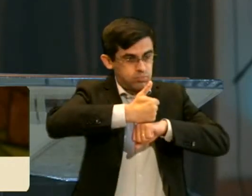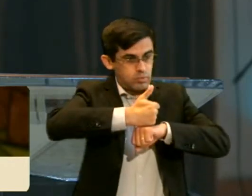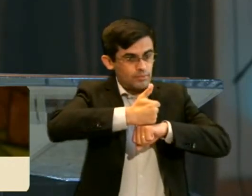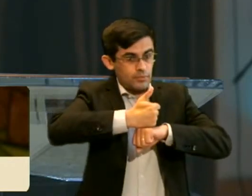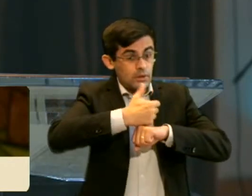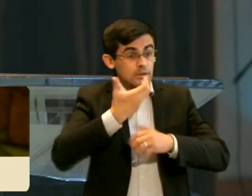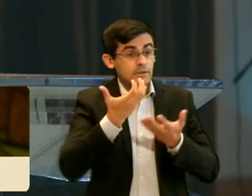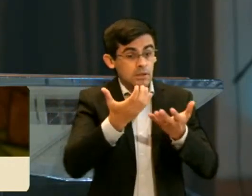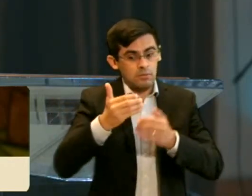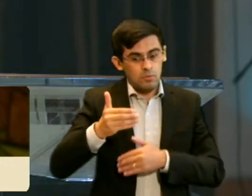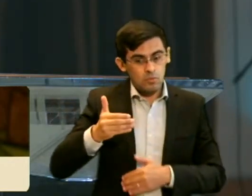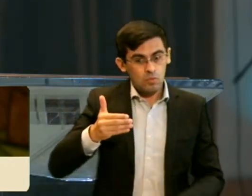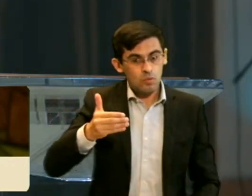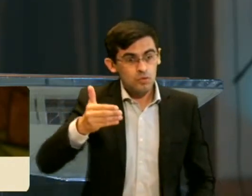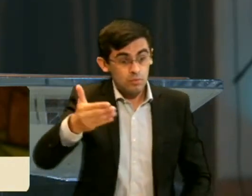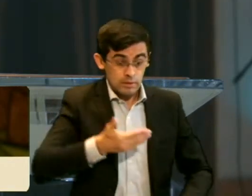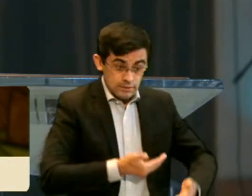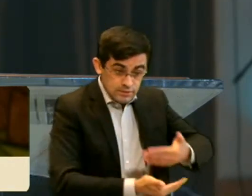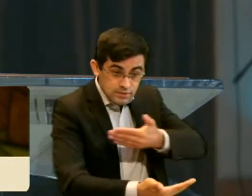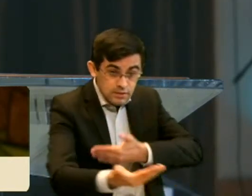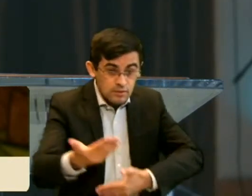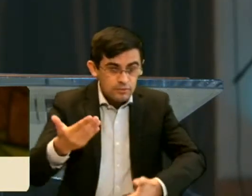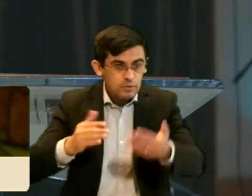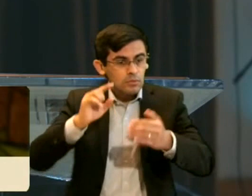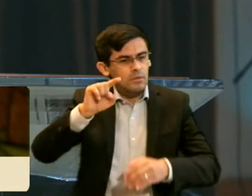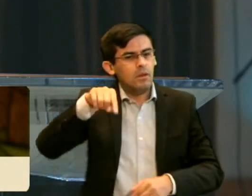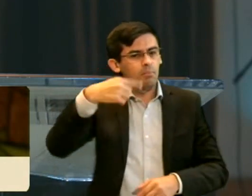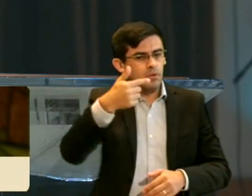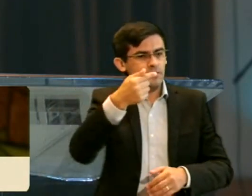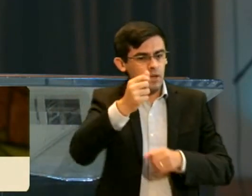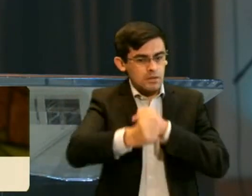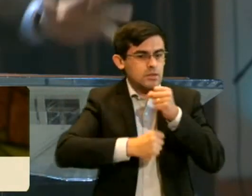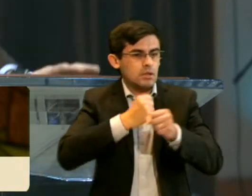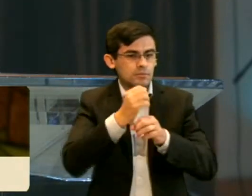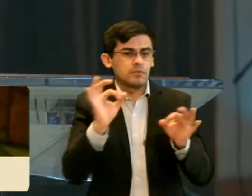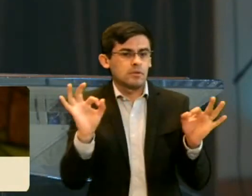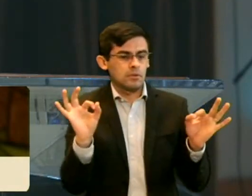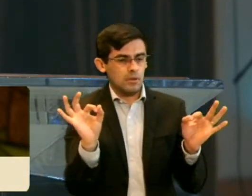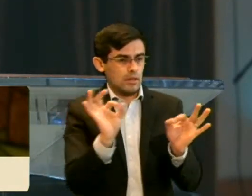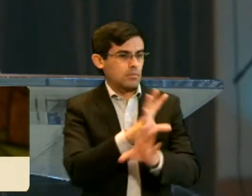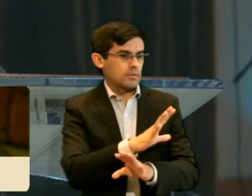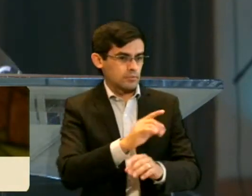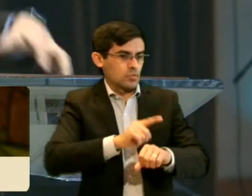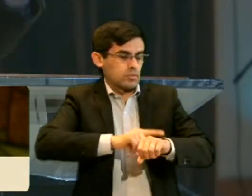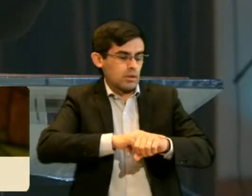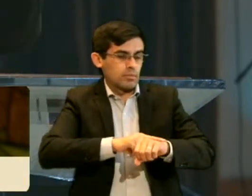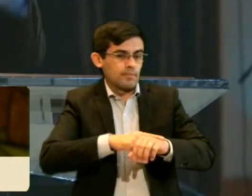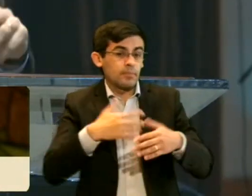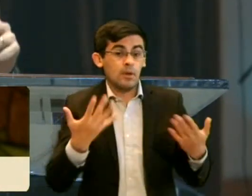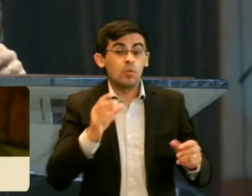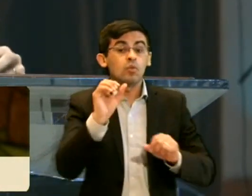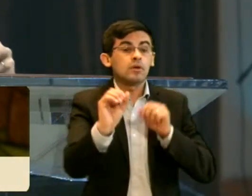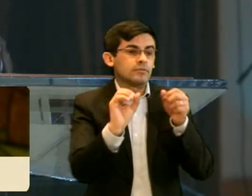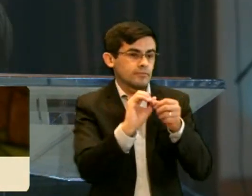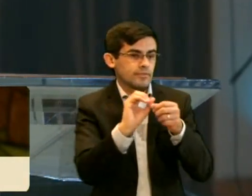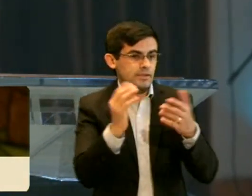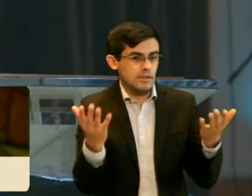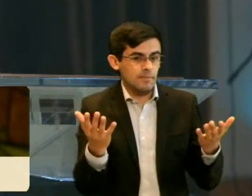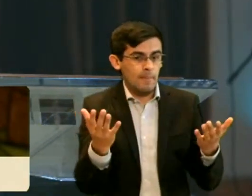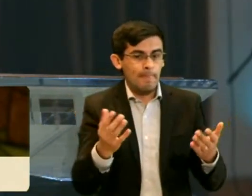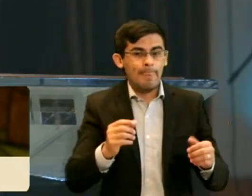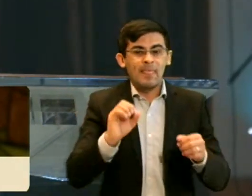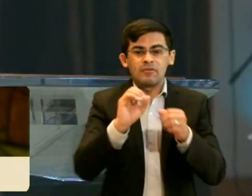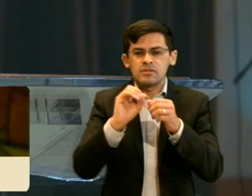eles queriam continuar servindo depois dos 7 anos, depois do tempo do perdão das dívidas. Então o que ele fazia? Fazia